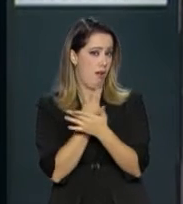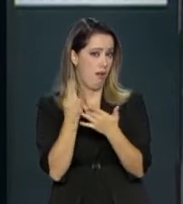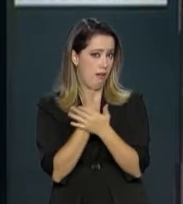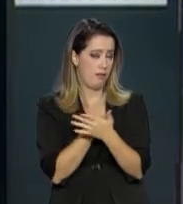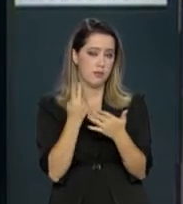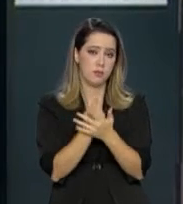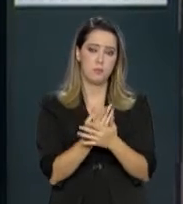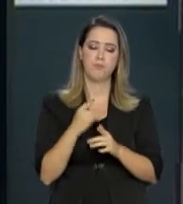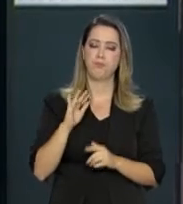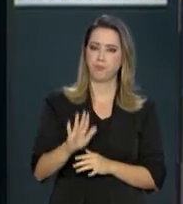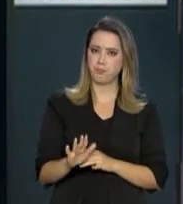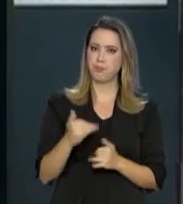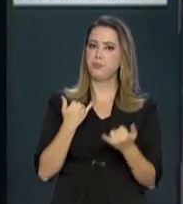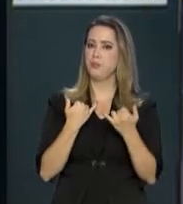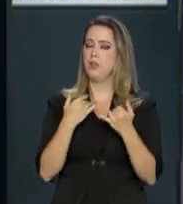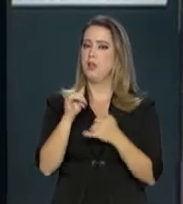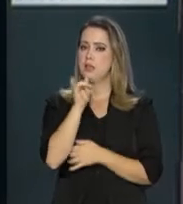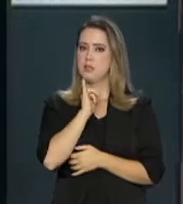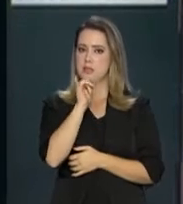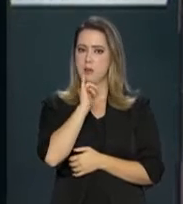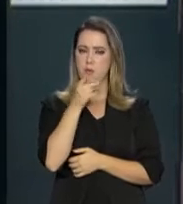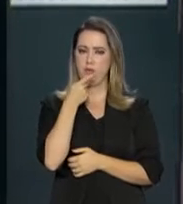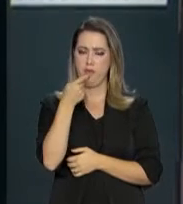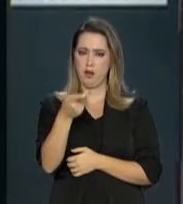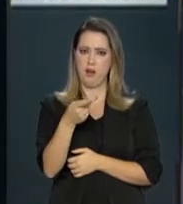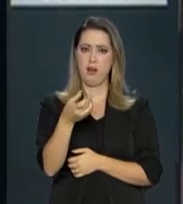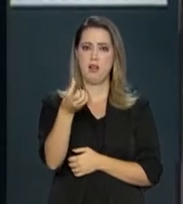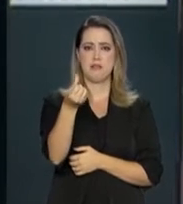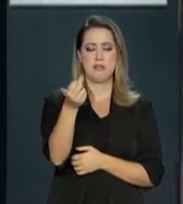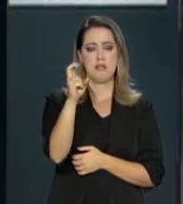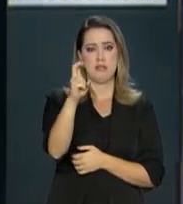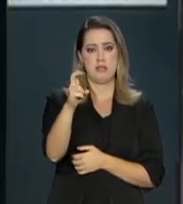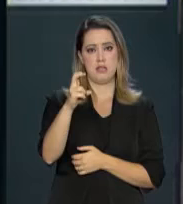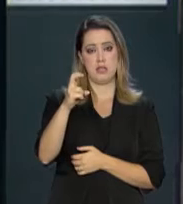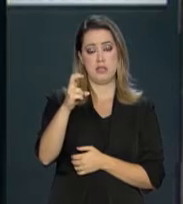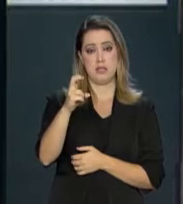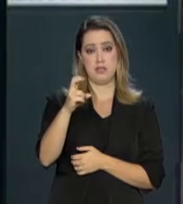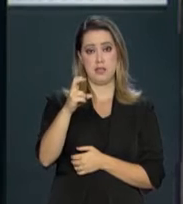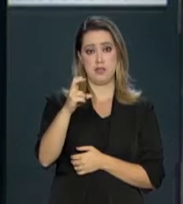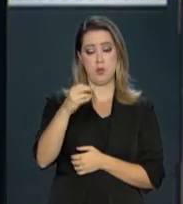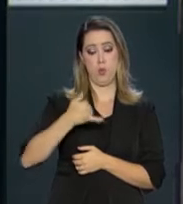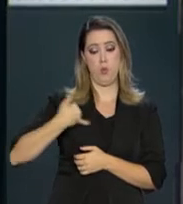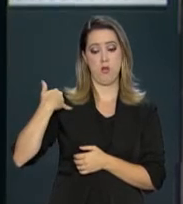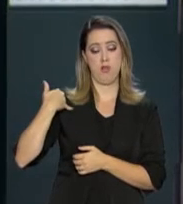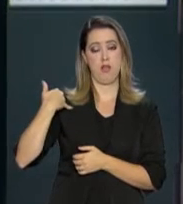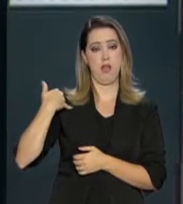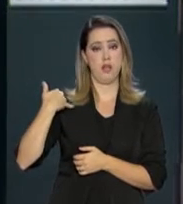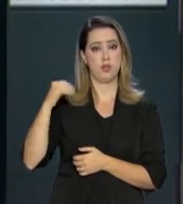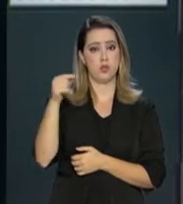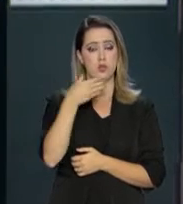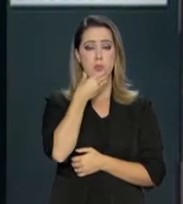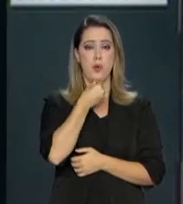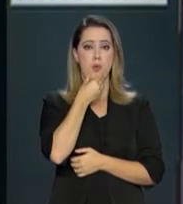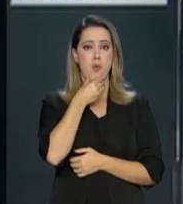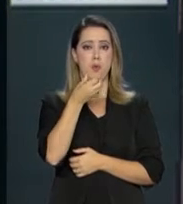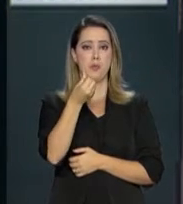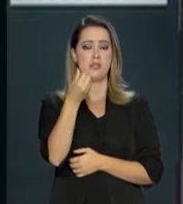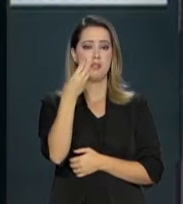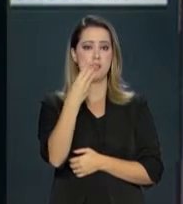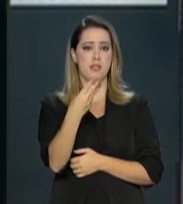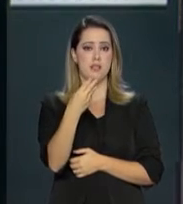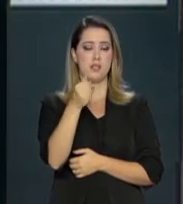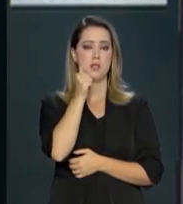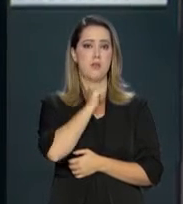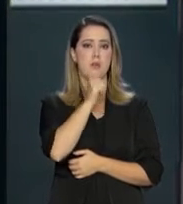que a idade mínima é de 65 anos para o homem e 63 para as mulheres e que